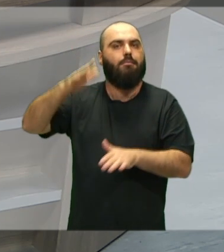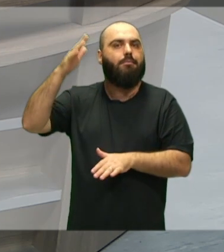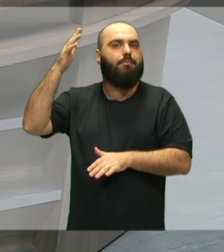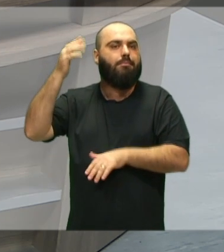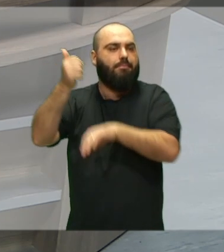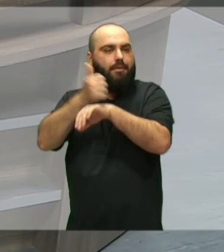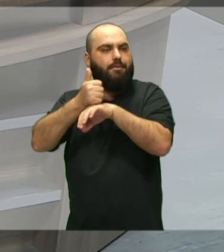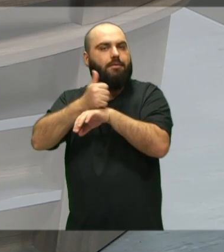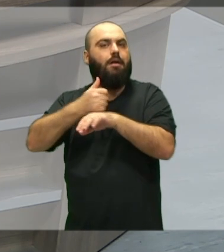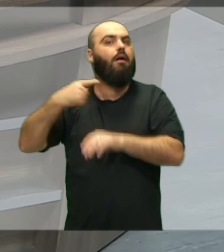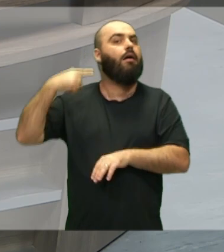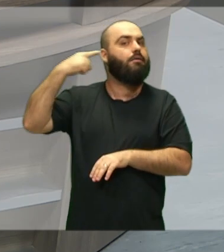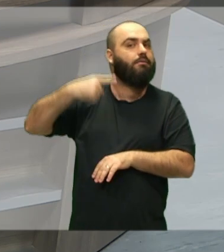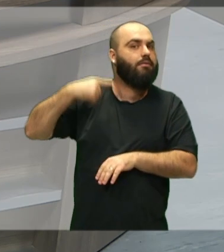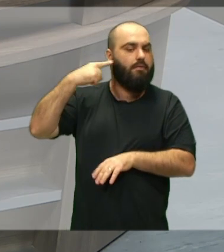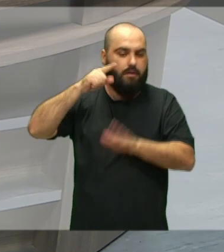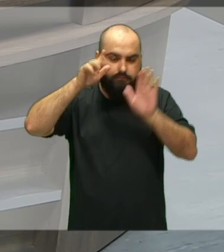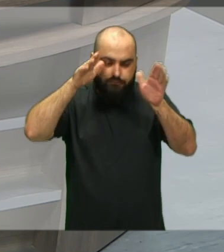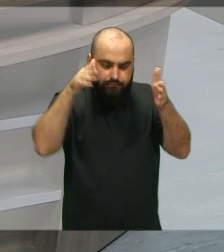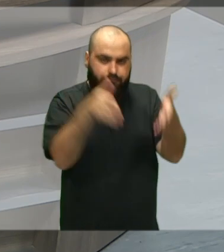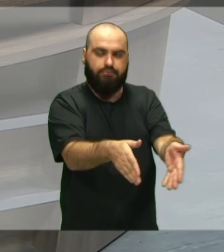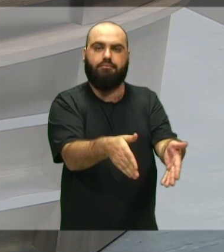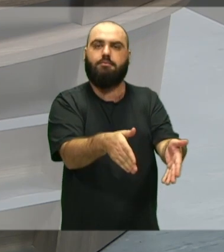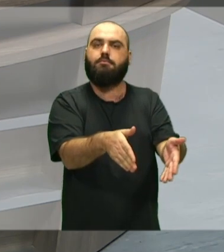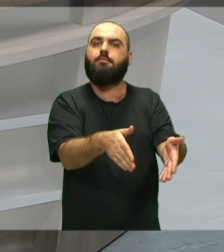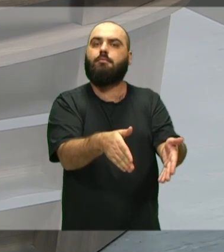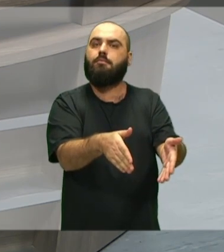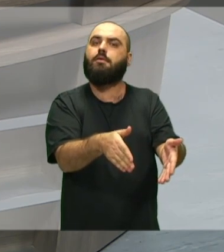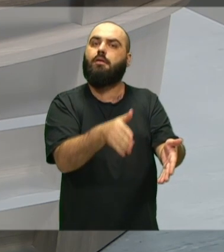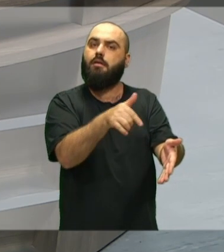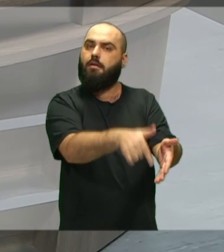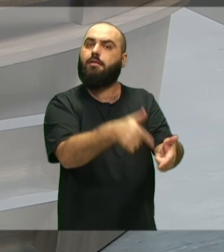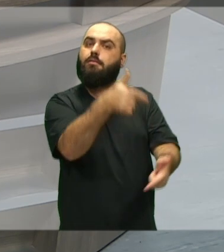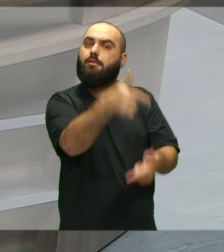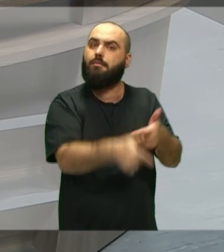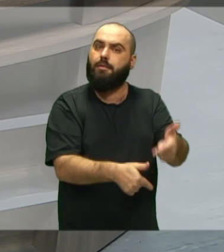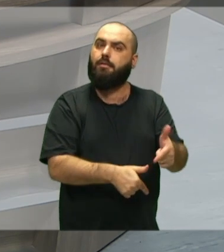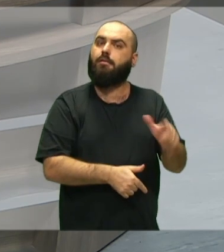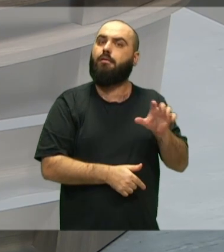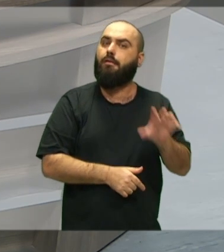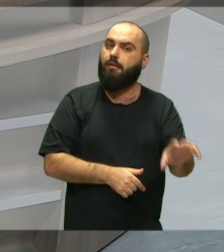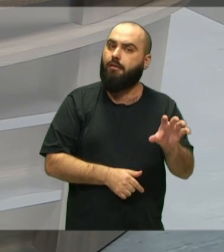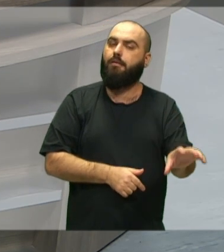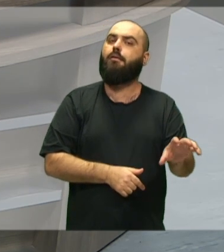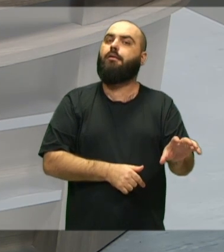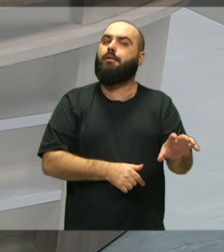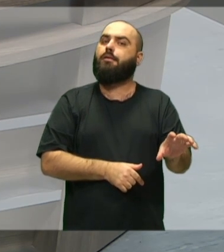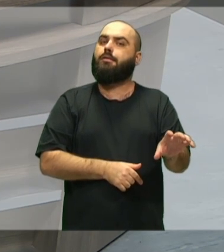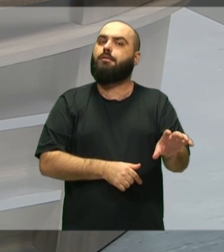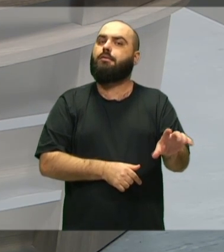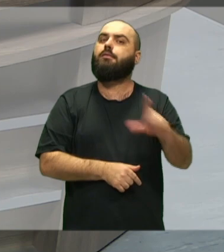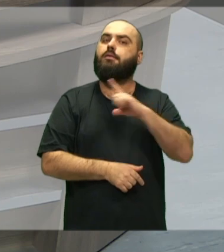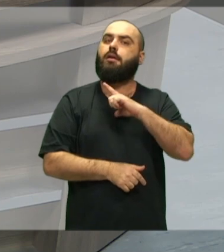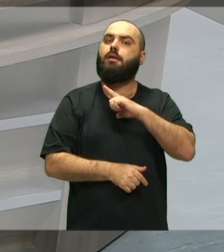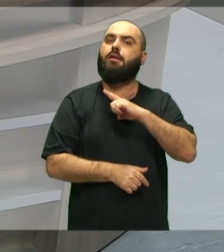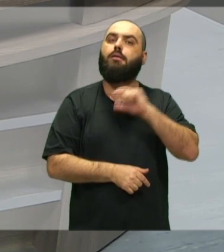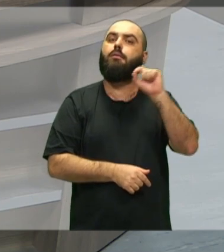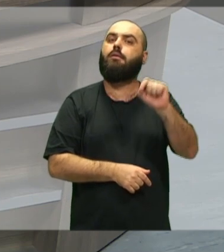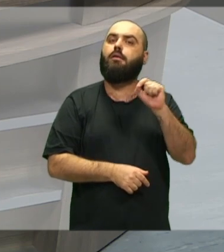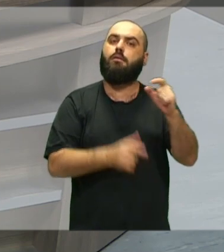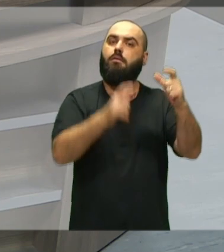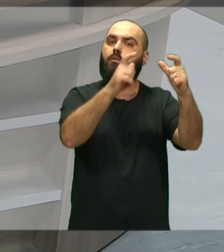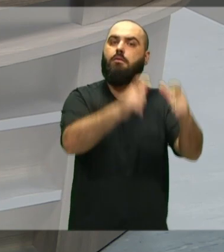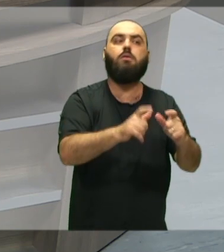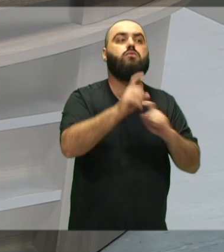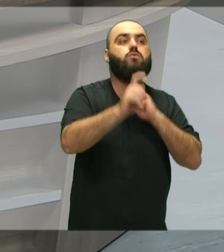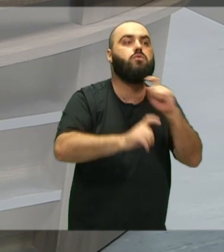ele não atua diretamente com a direito administrativo, ele pode ter aqui também um local para retirar